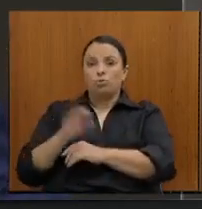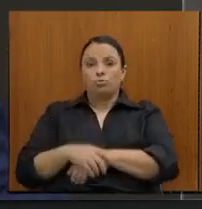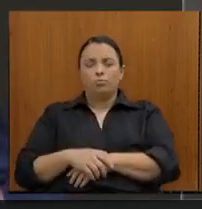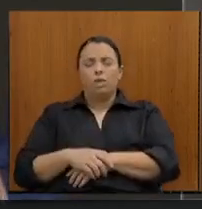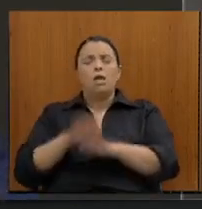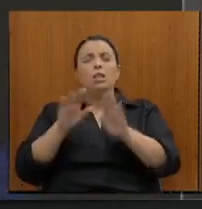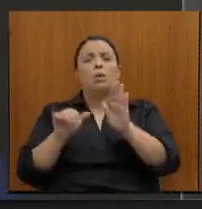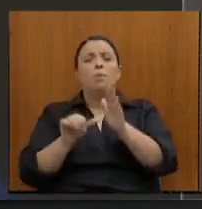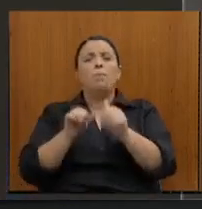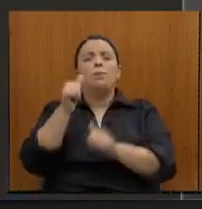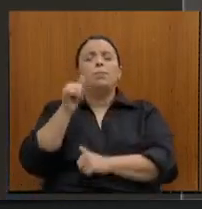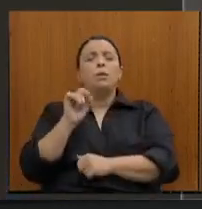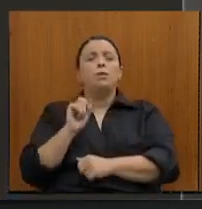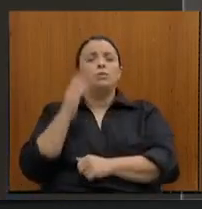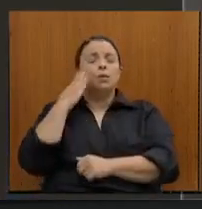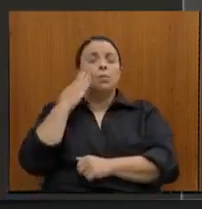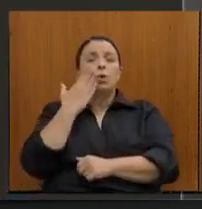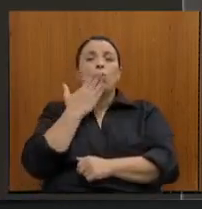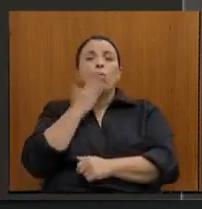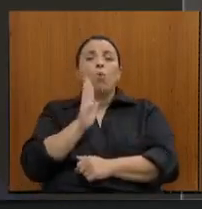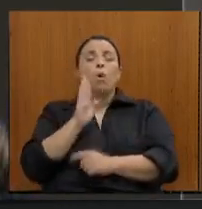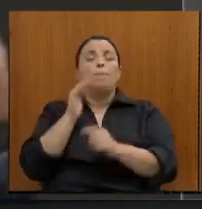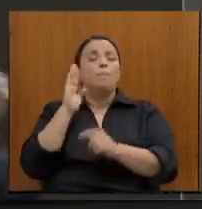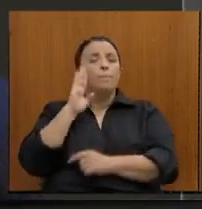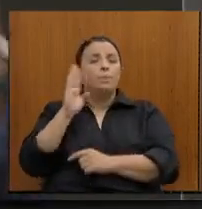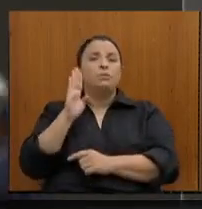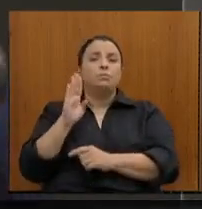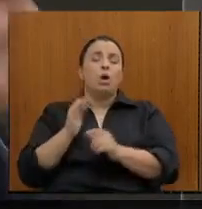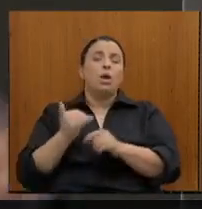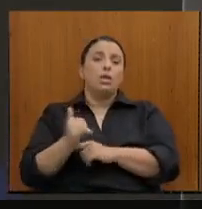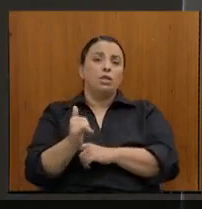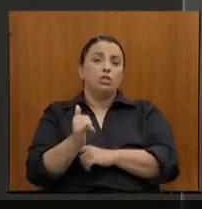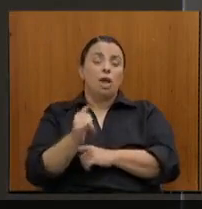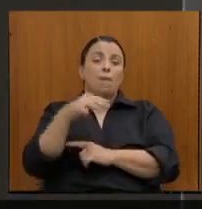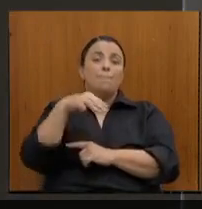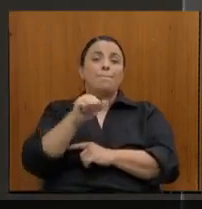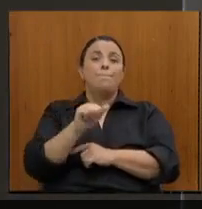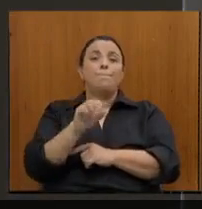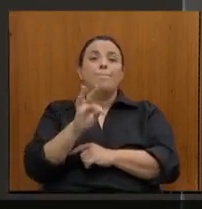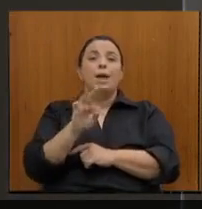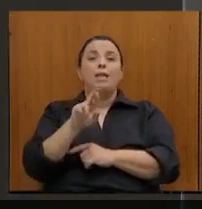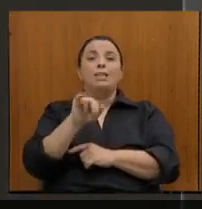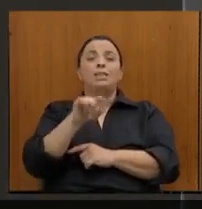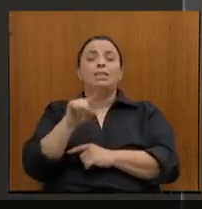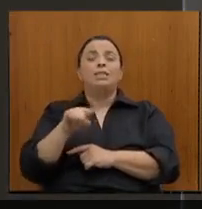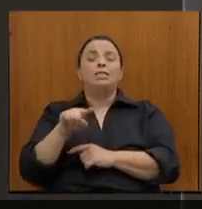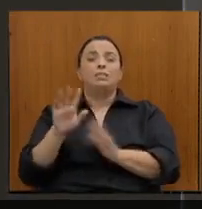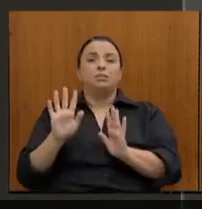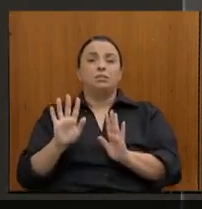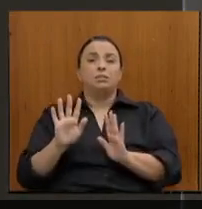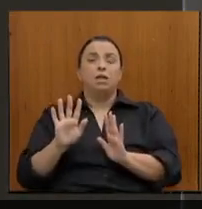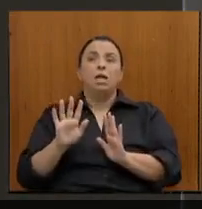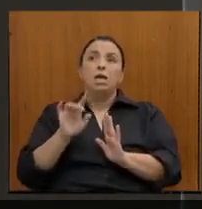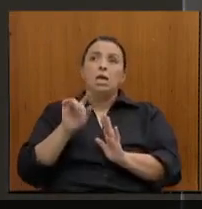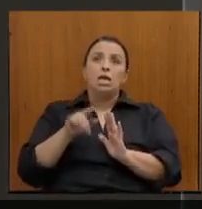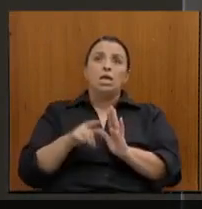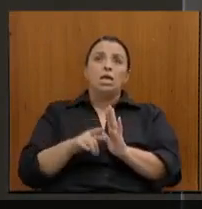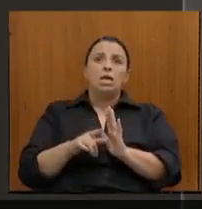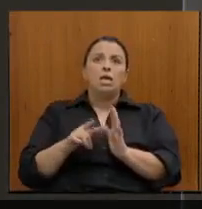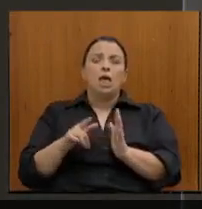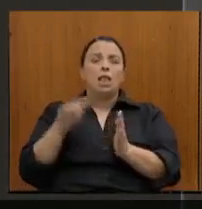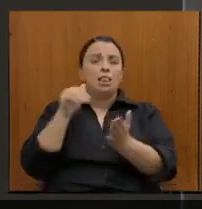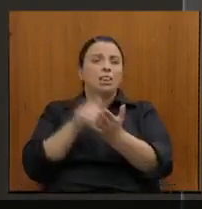energética aí ele cidade que hoje é responsável na matriz total por menos de vinte por cento ela vai ser